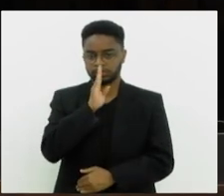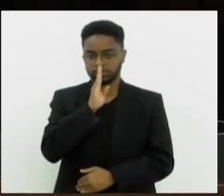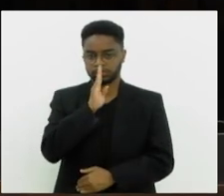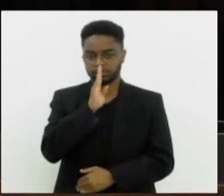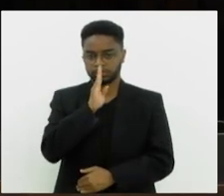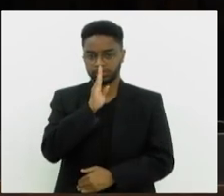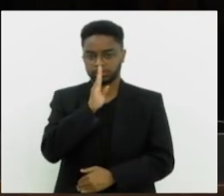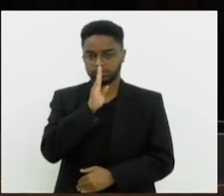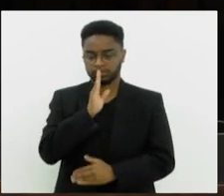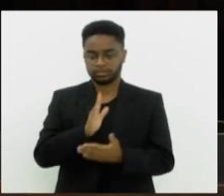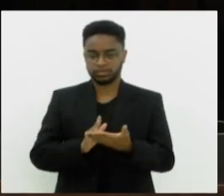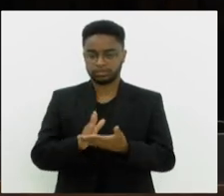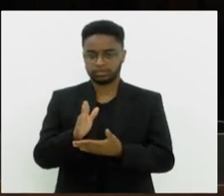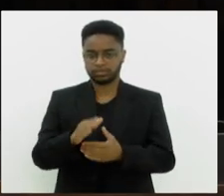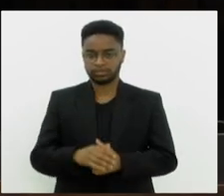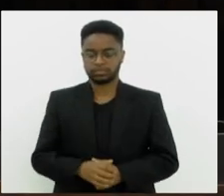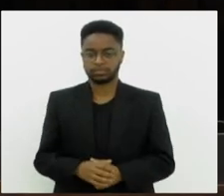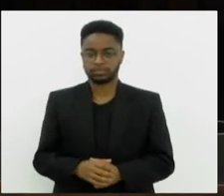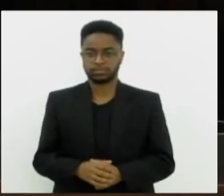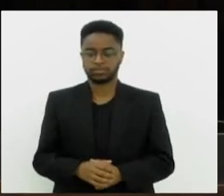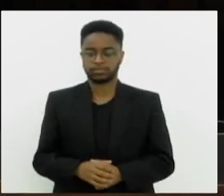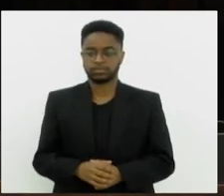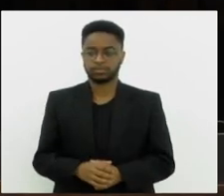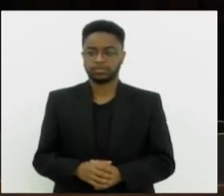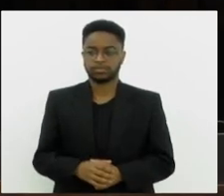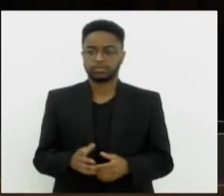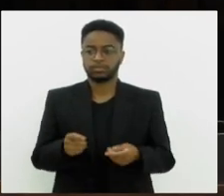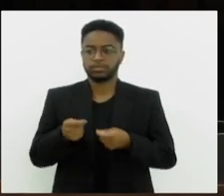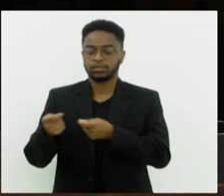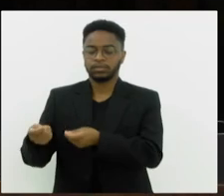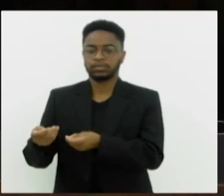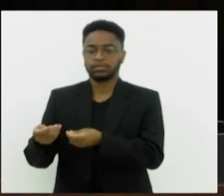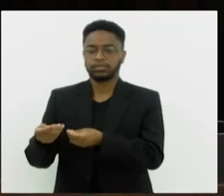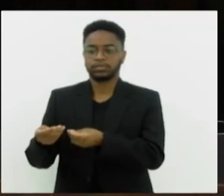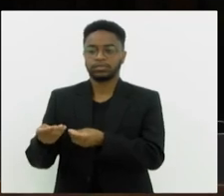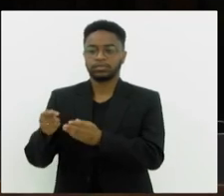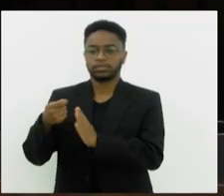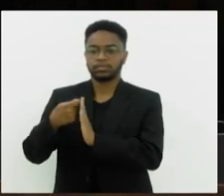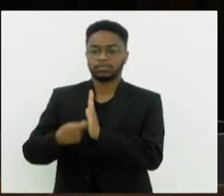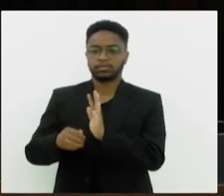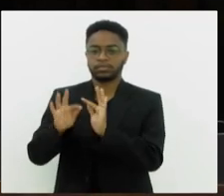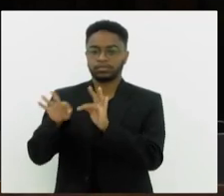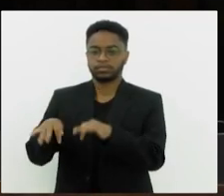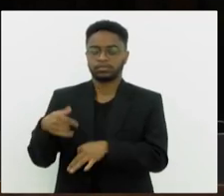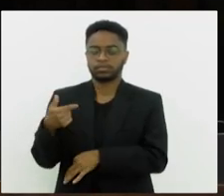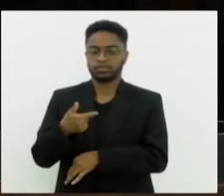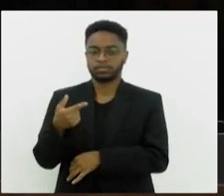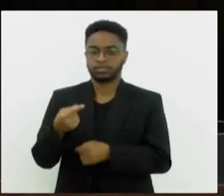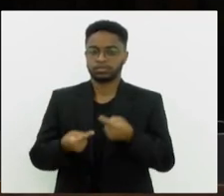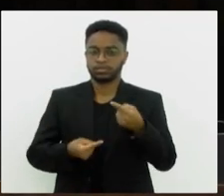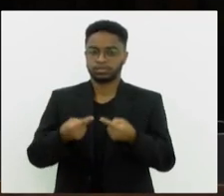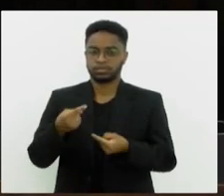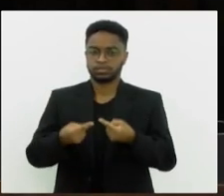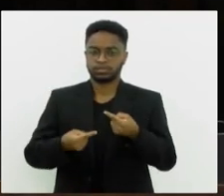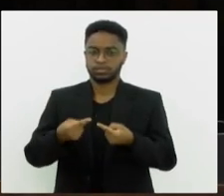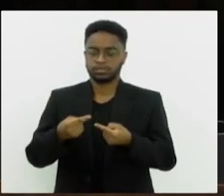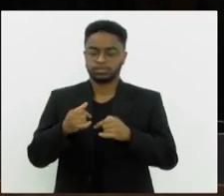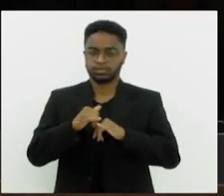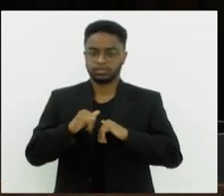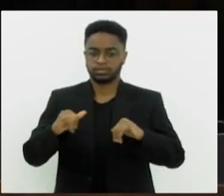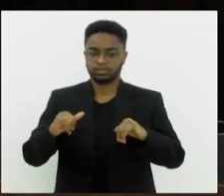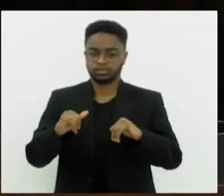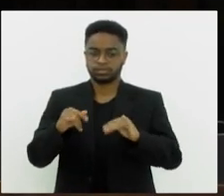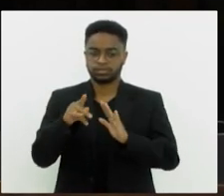como estão, aprovado. Vai a redação do vencido. Para a segunda discussão,